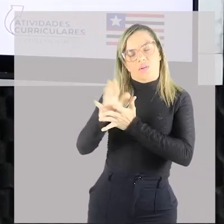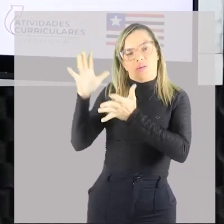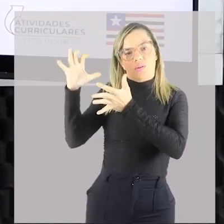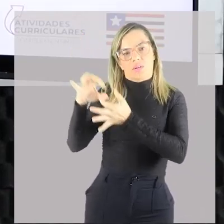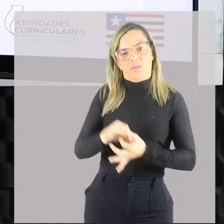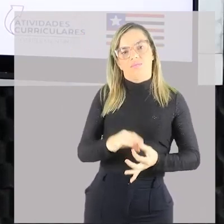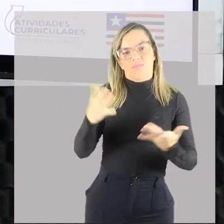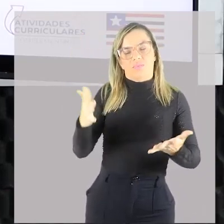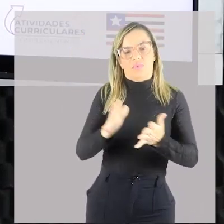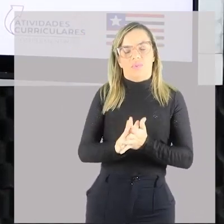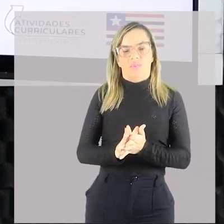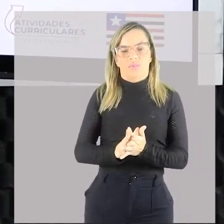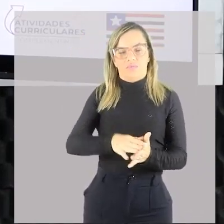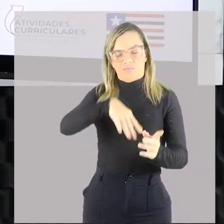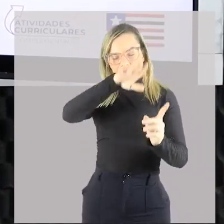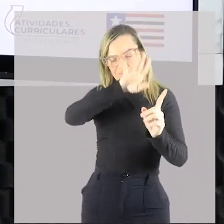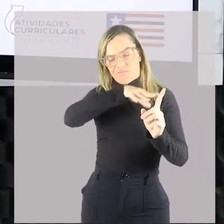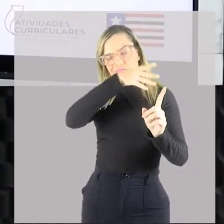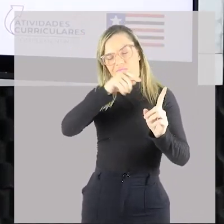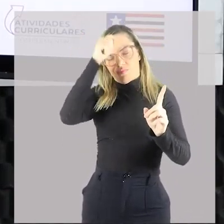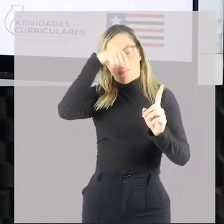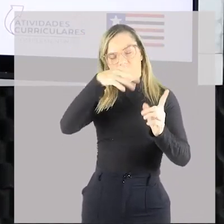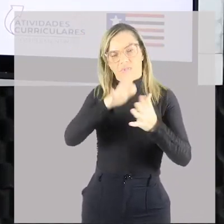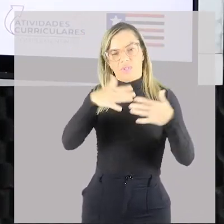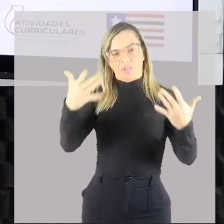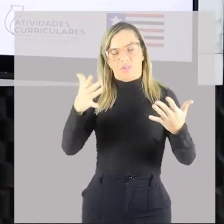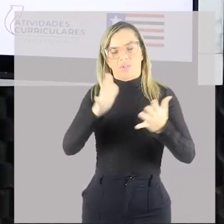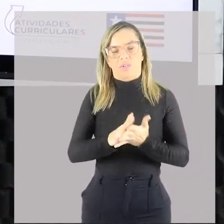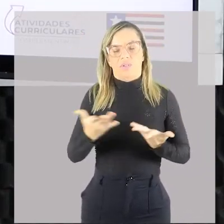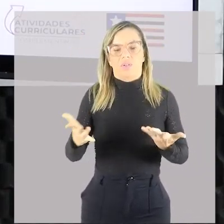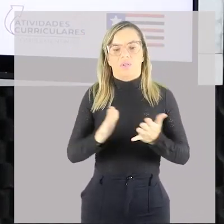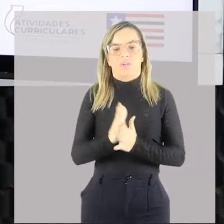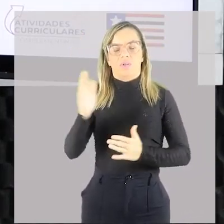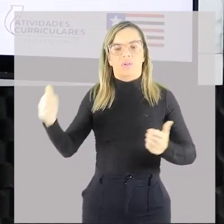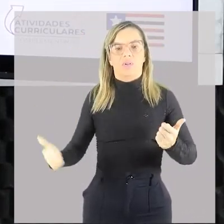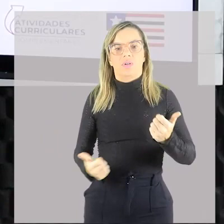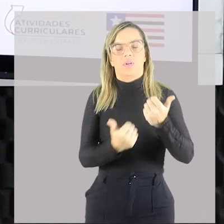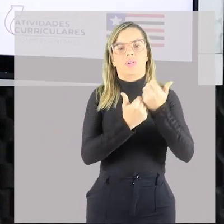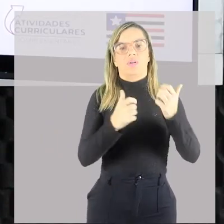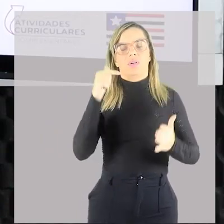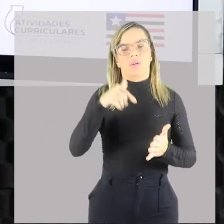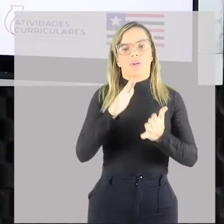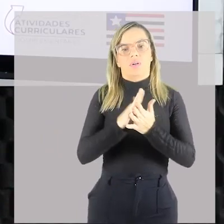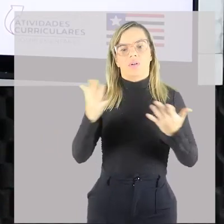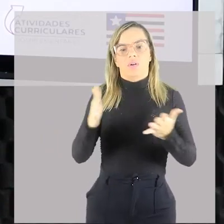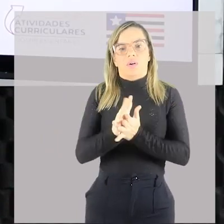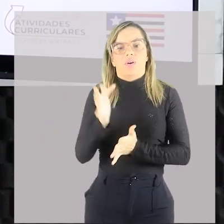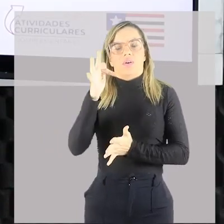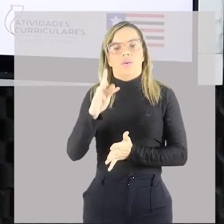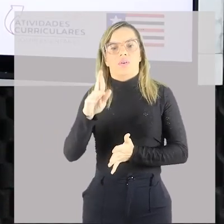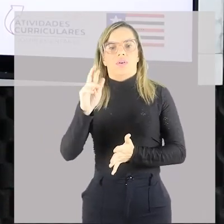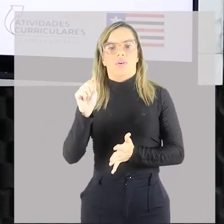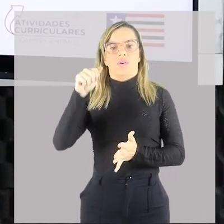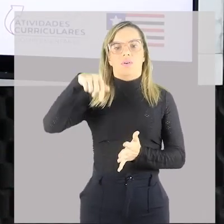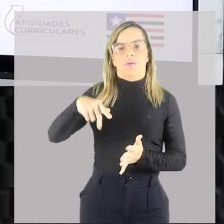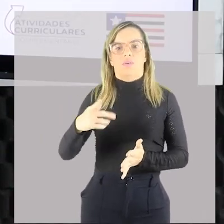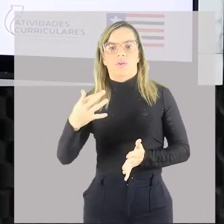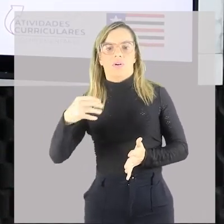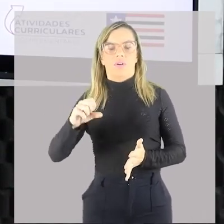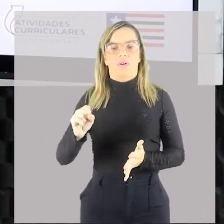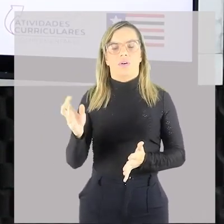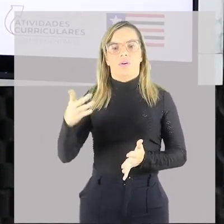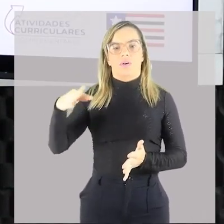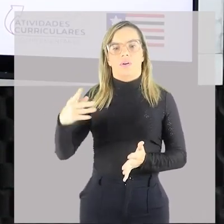teve a honra, eu digo isso muito, né? Ele teve a honra de ser assessor por muito tempo do Francis Bacon, que foi